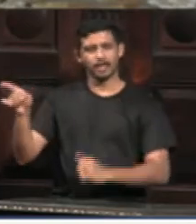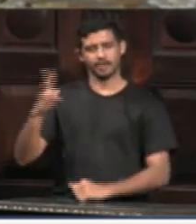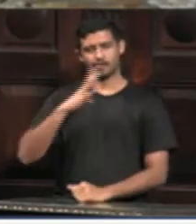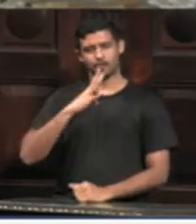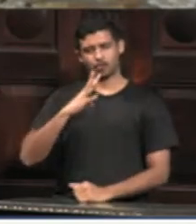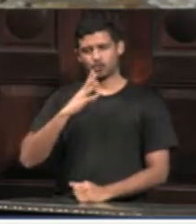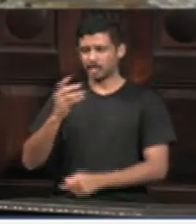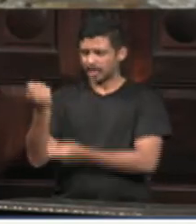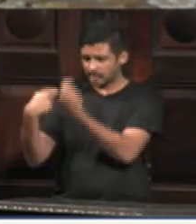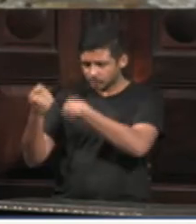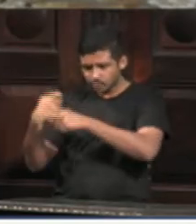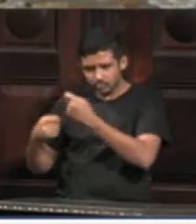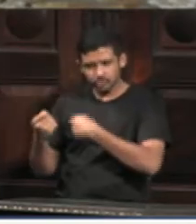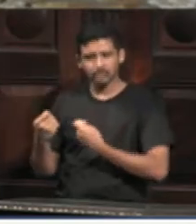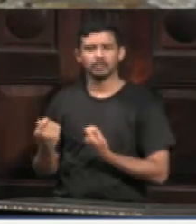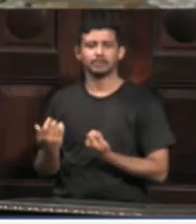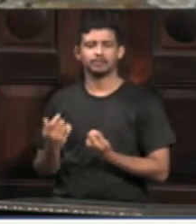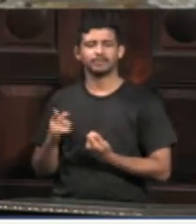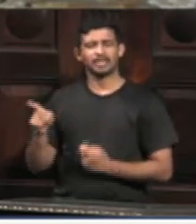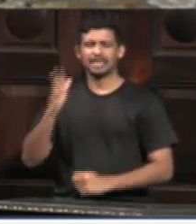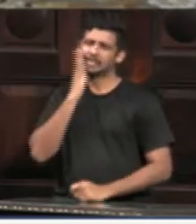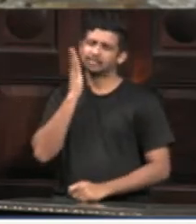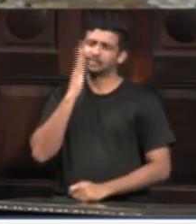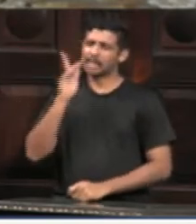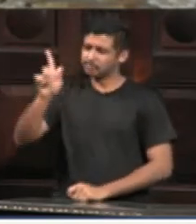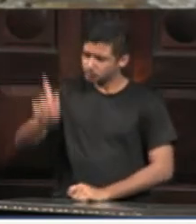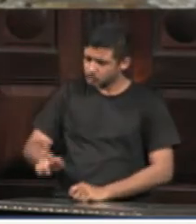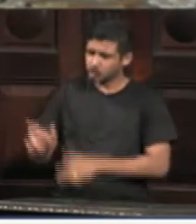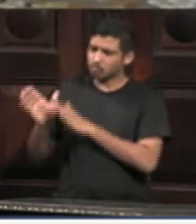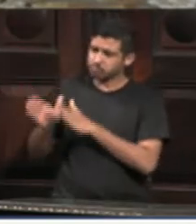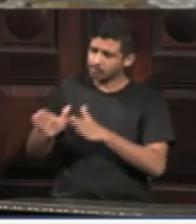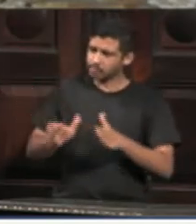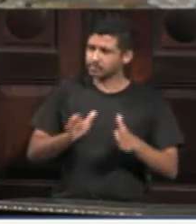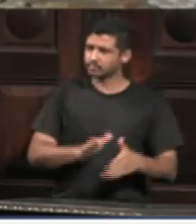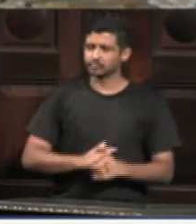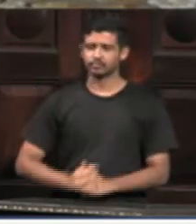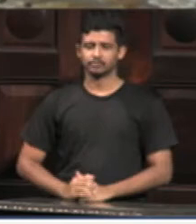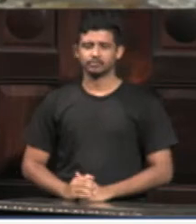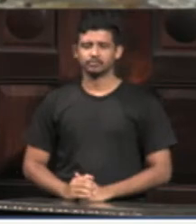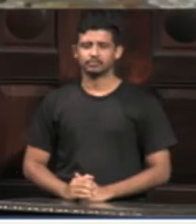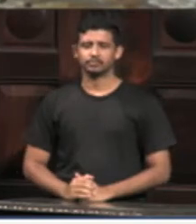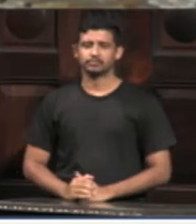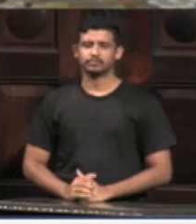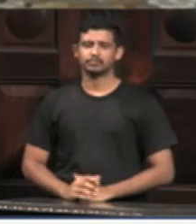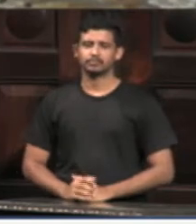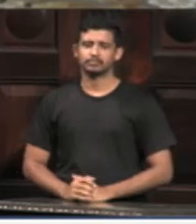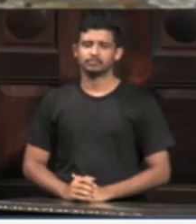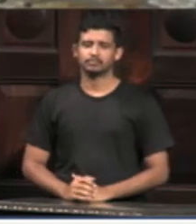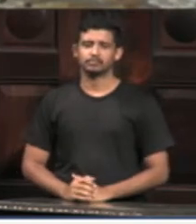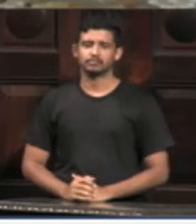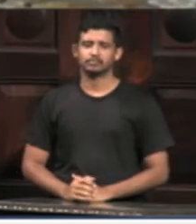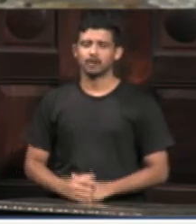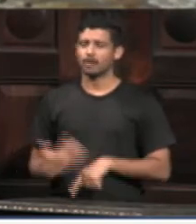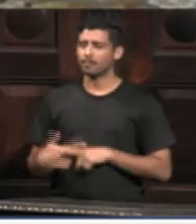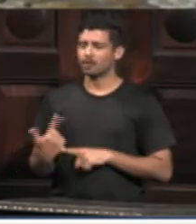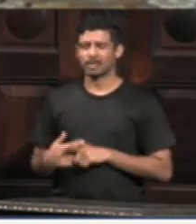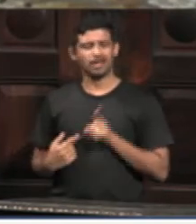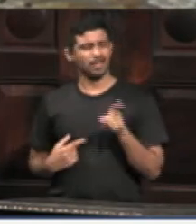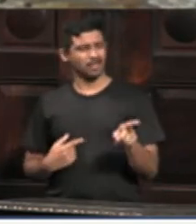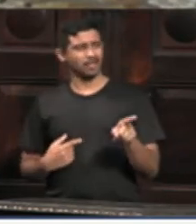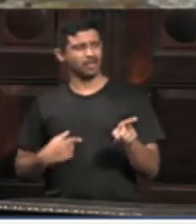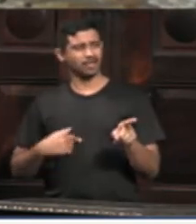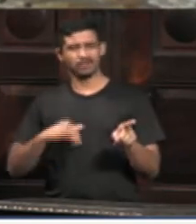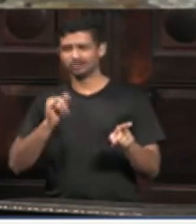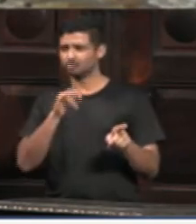a administração, ele sabe fazer a gestão. O que não acontece do outro lado, que esse tal desse juiz, que